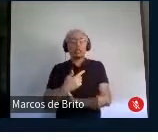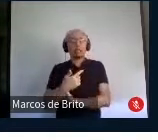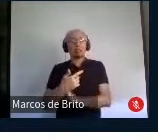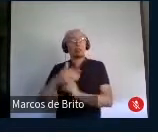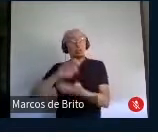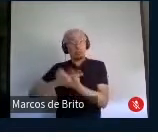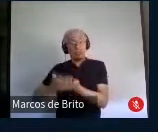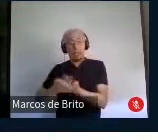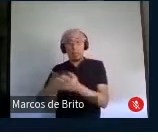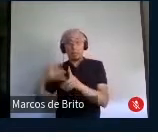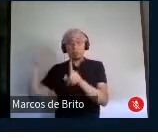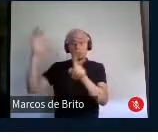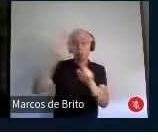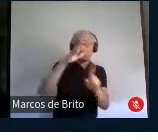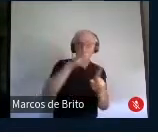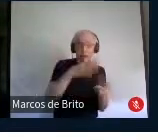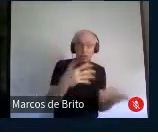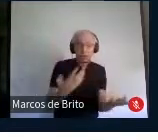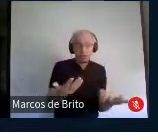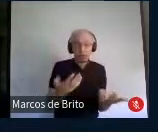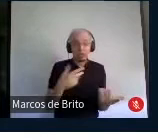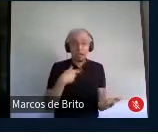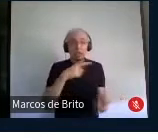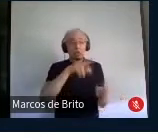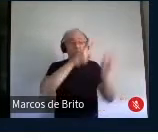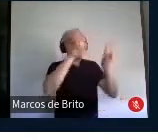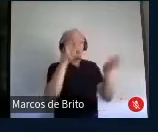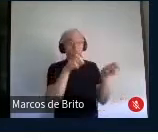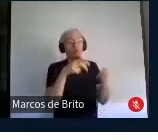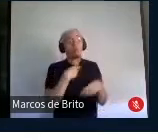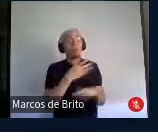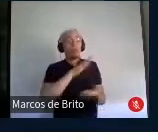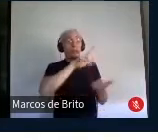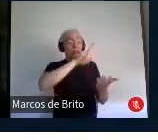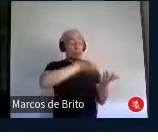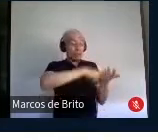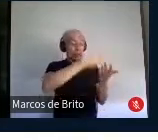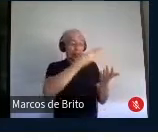esse profissional e chama ele de tradutor intérprete?